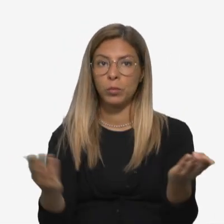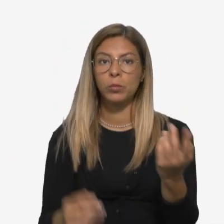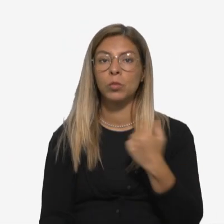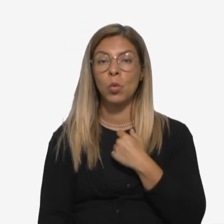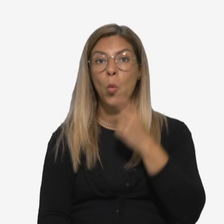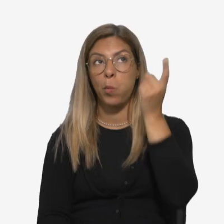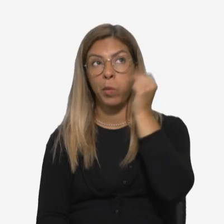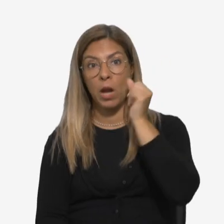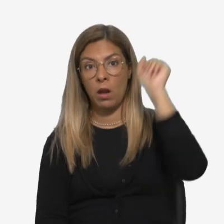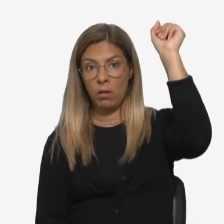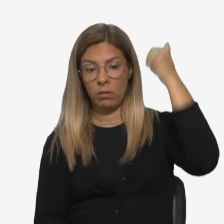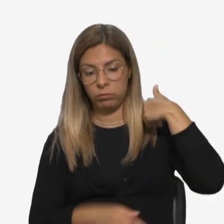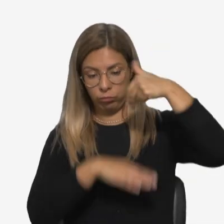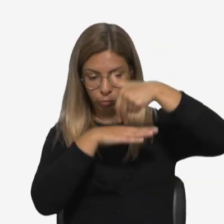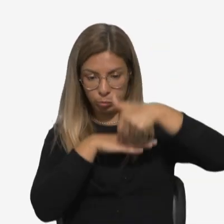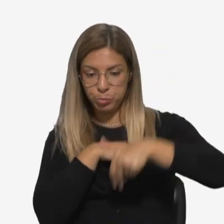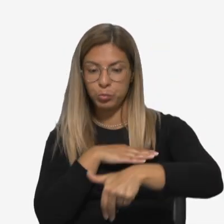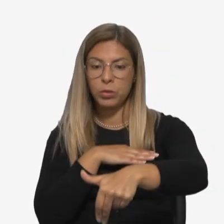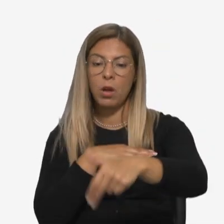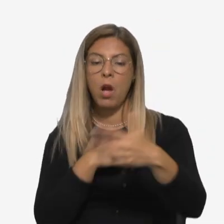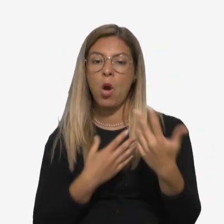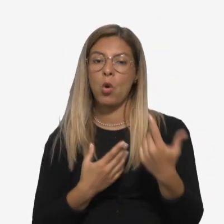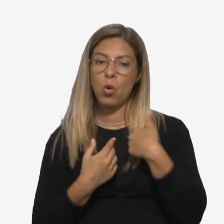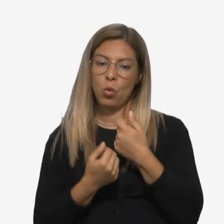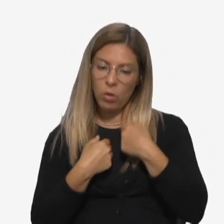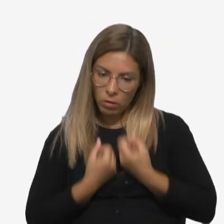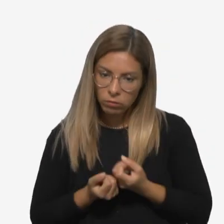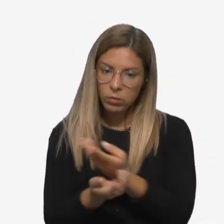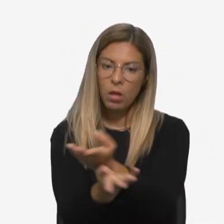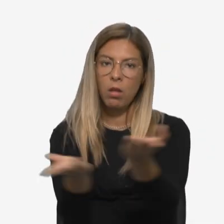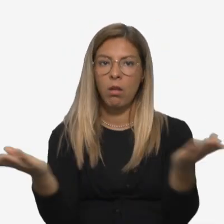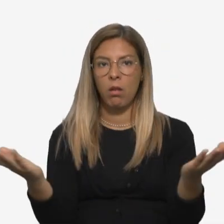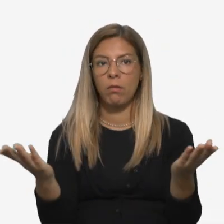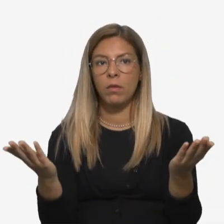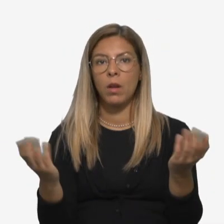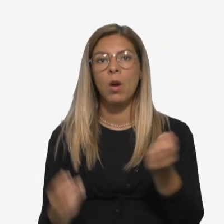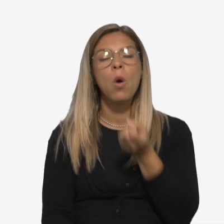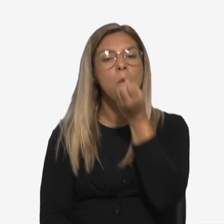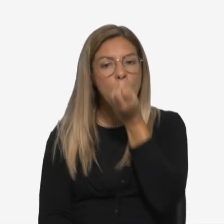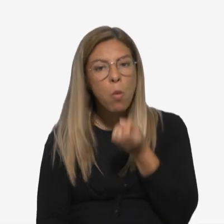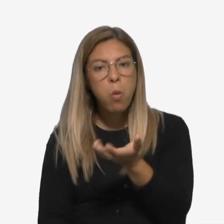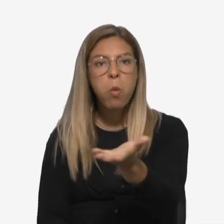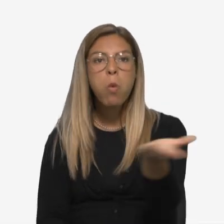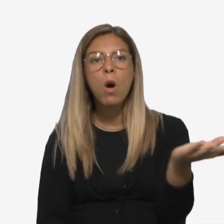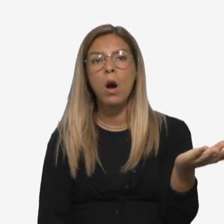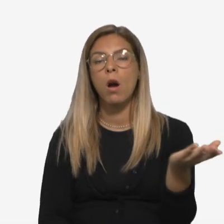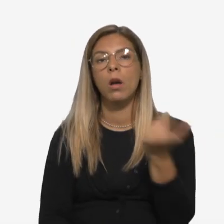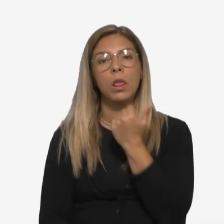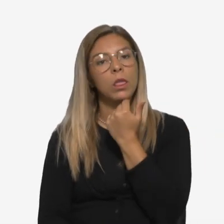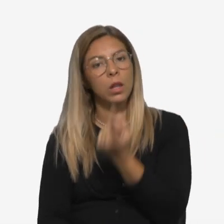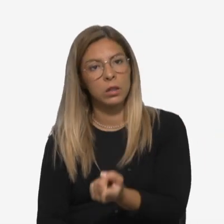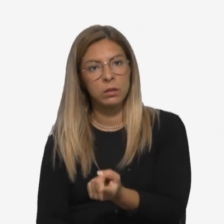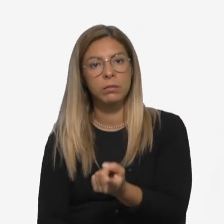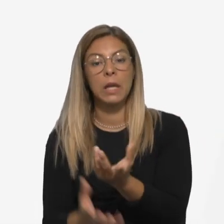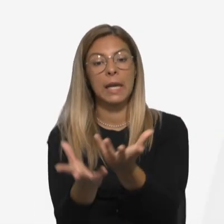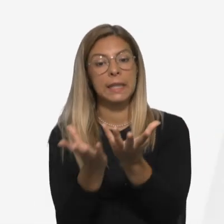enviou, também eu vos envio a vós." Dito isto, soprou sobre eles e disse-lhes: